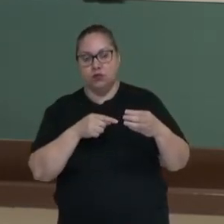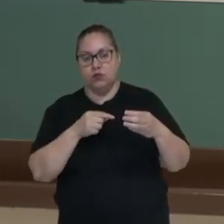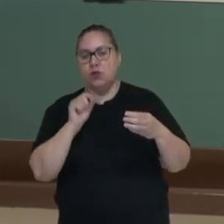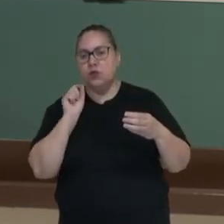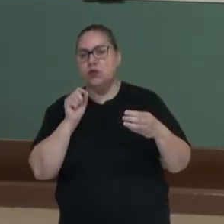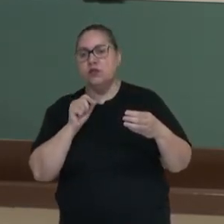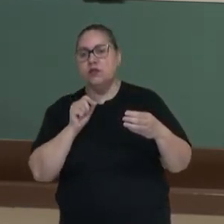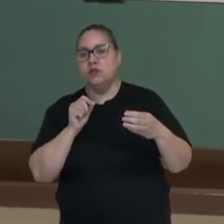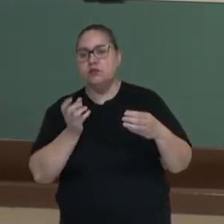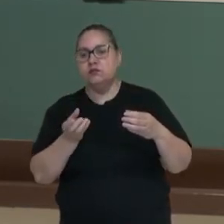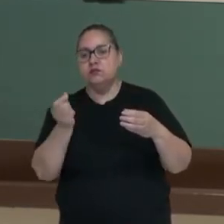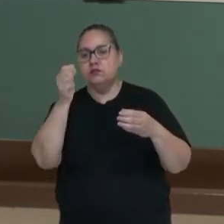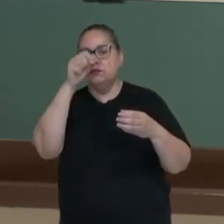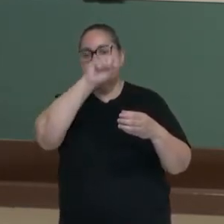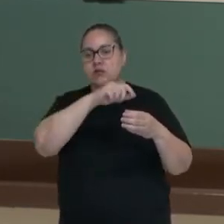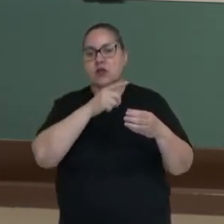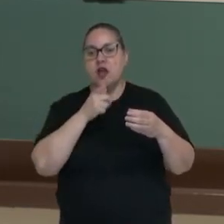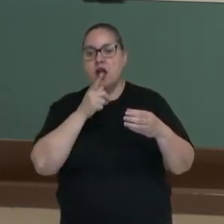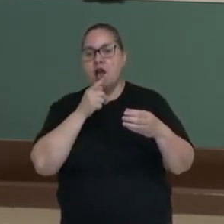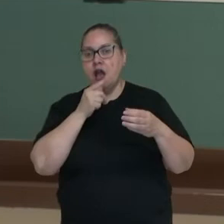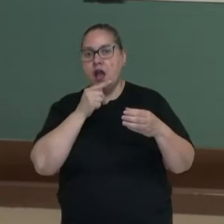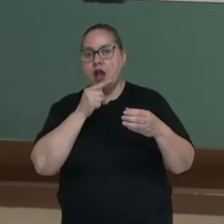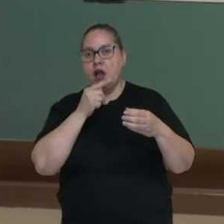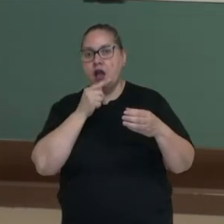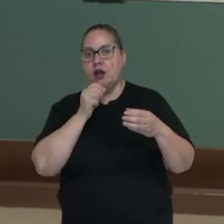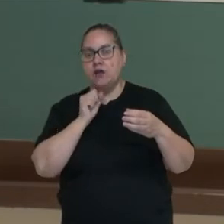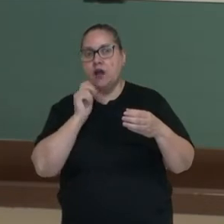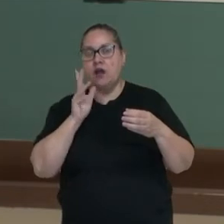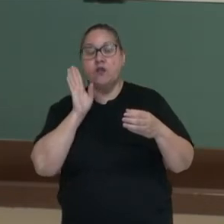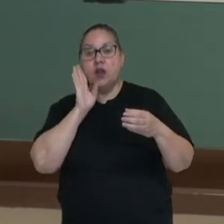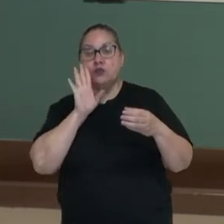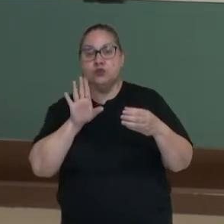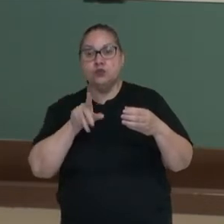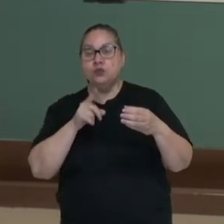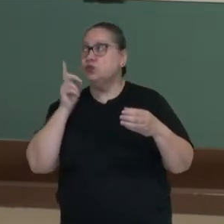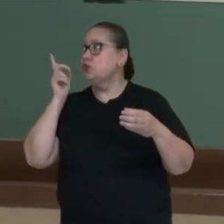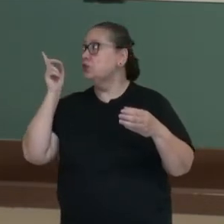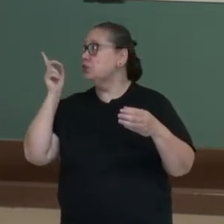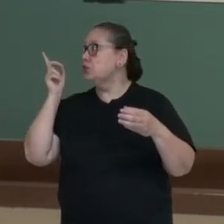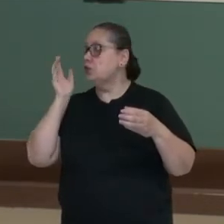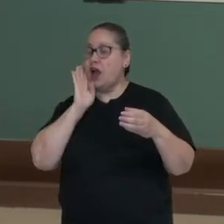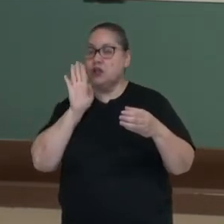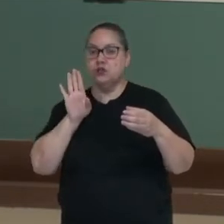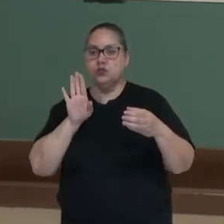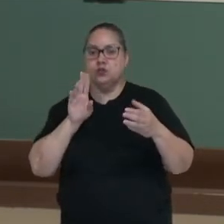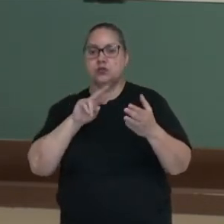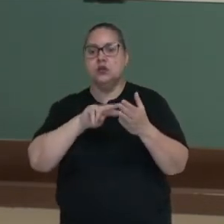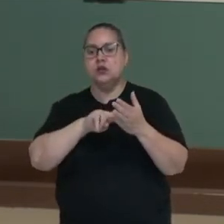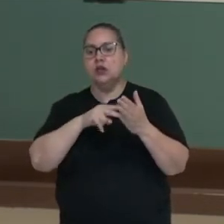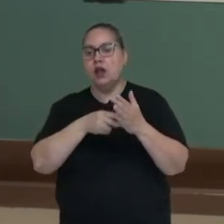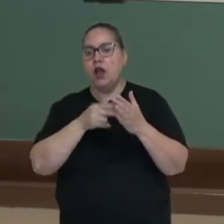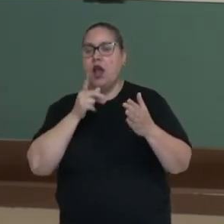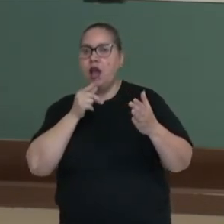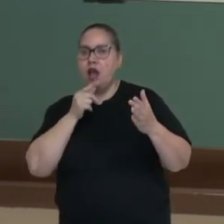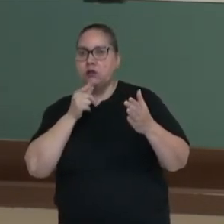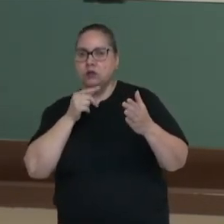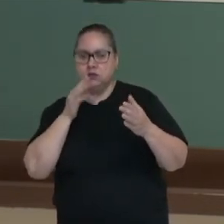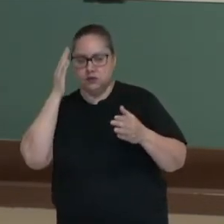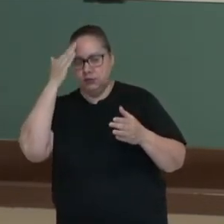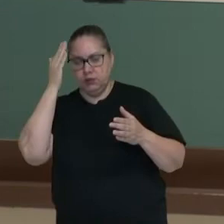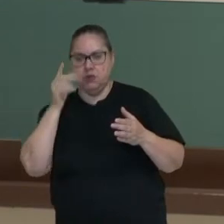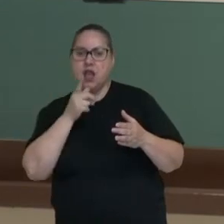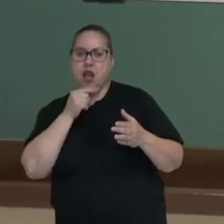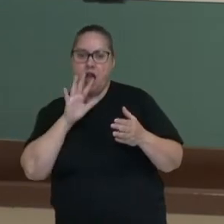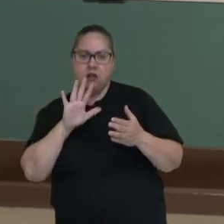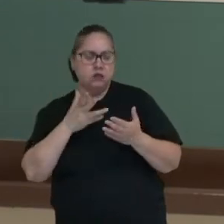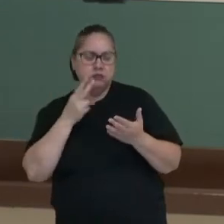que você colocou no copo? Uau, ficou azul. Esse azul representa a água. Nós sabemos que a